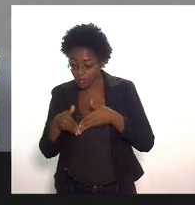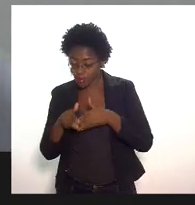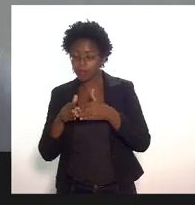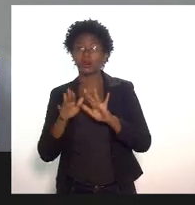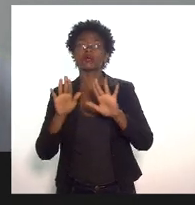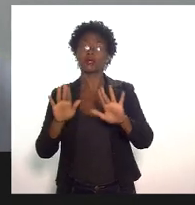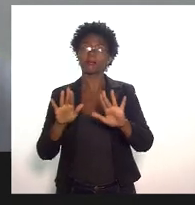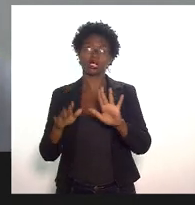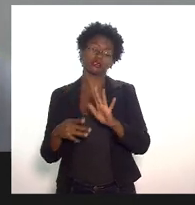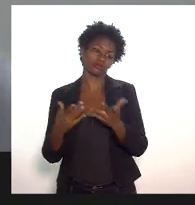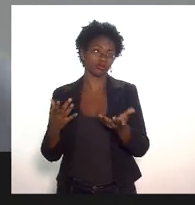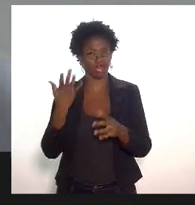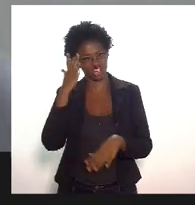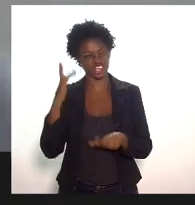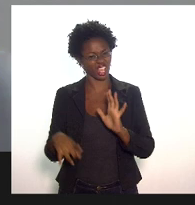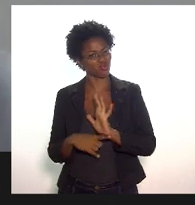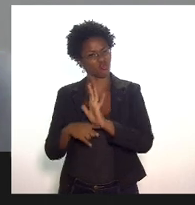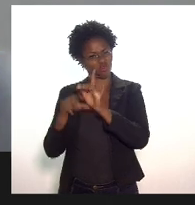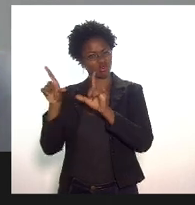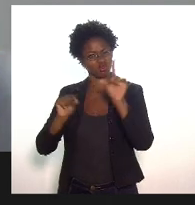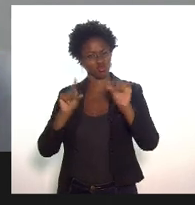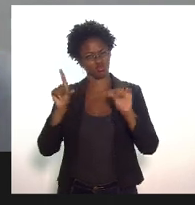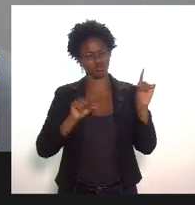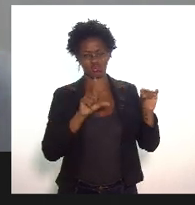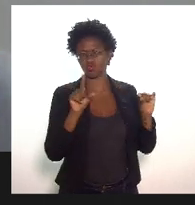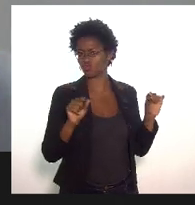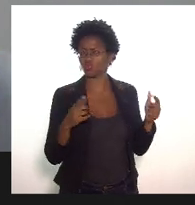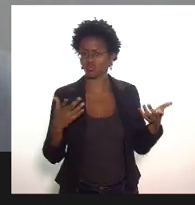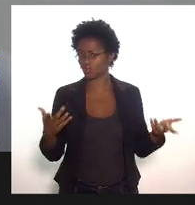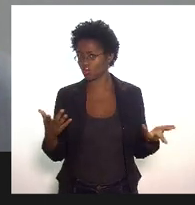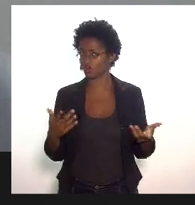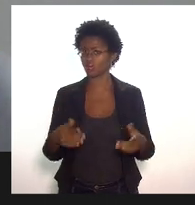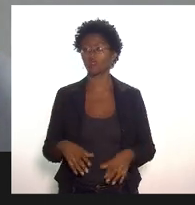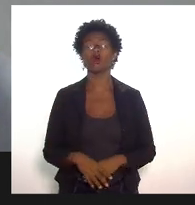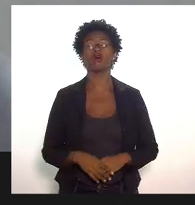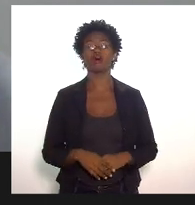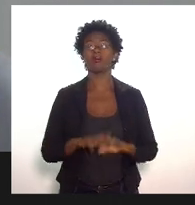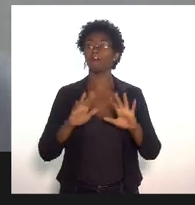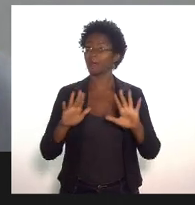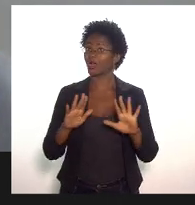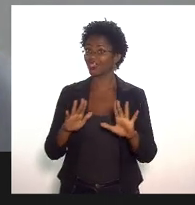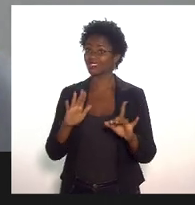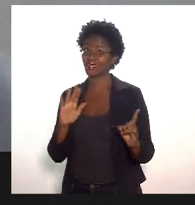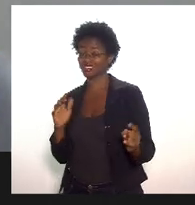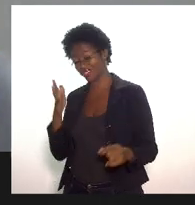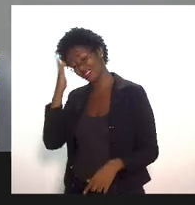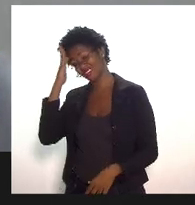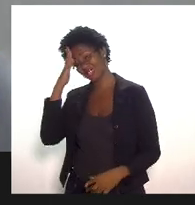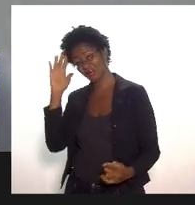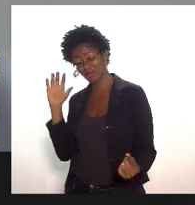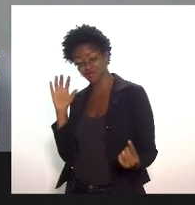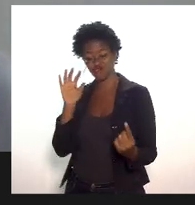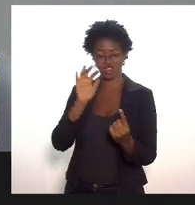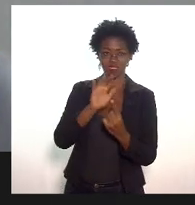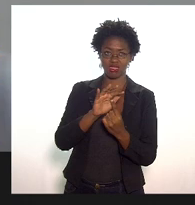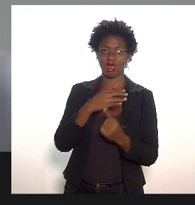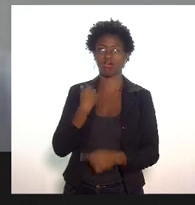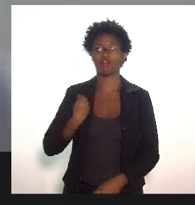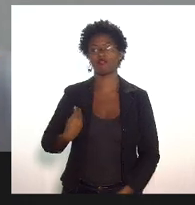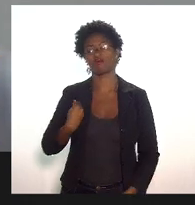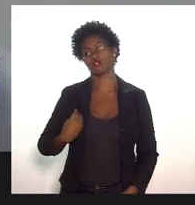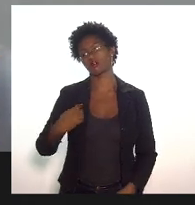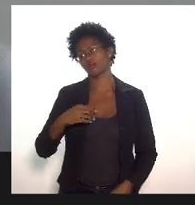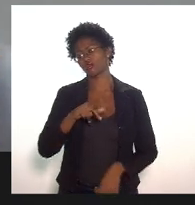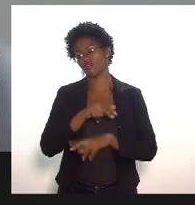responsabilidade que traz impactos para a maioria dos estados brasileiros, especialmente Rio de Janeiro, Rio